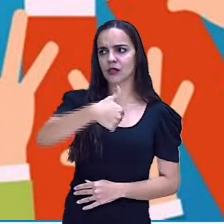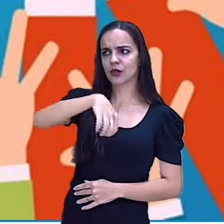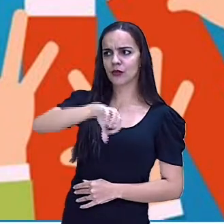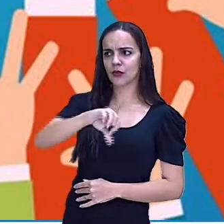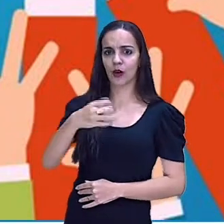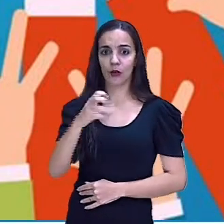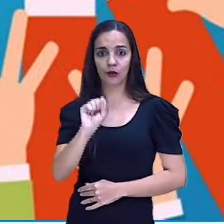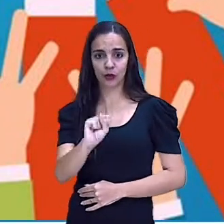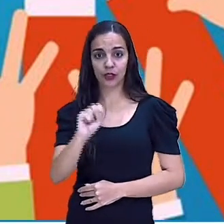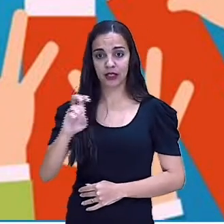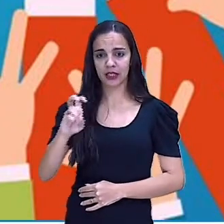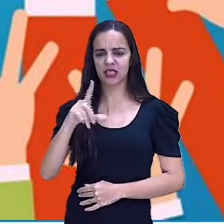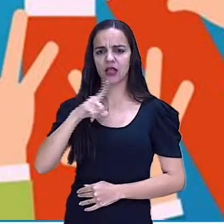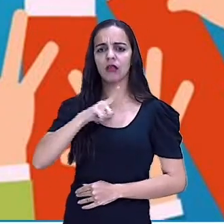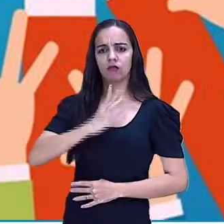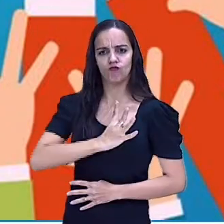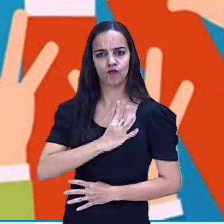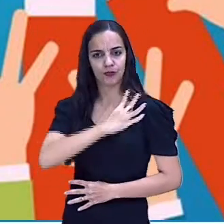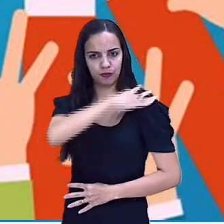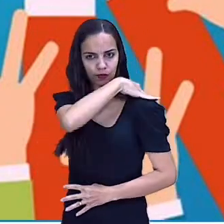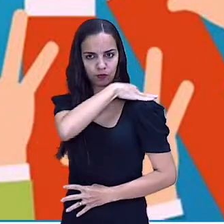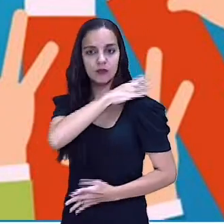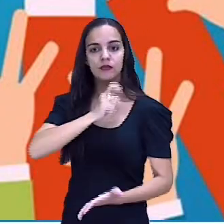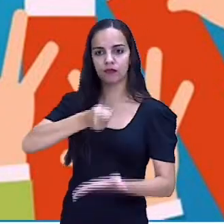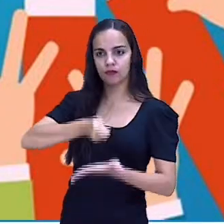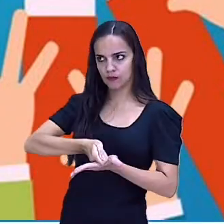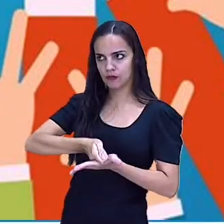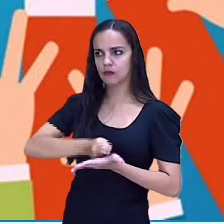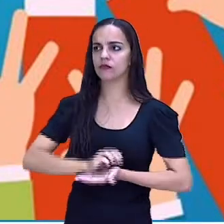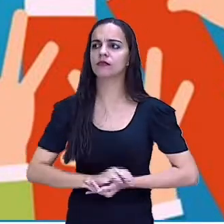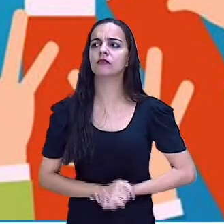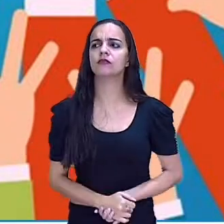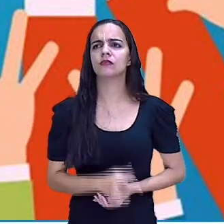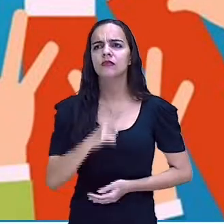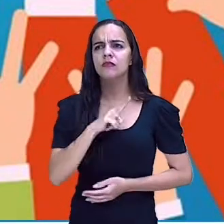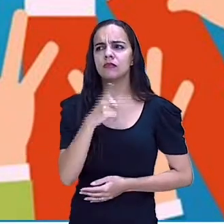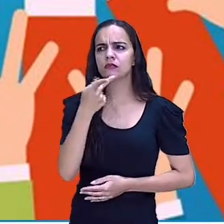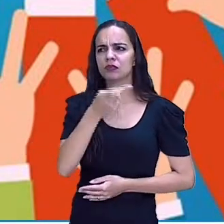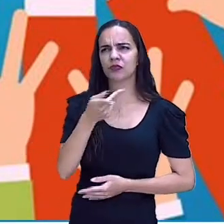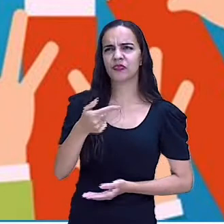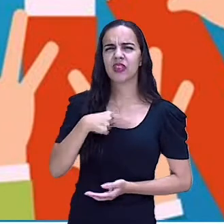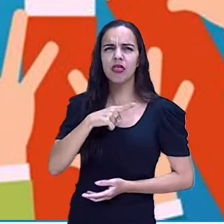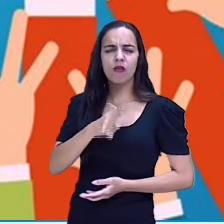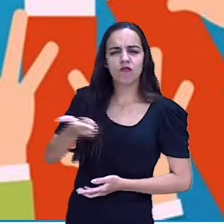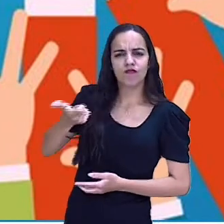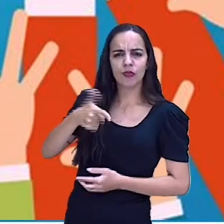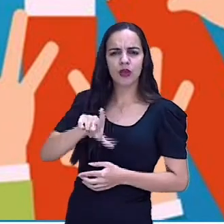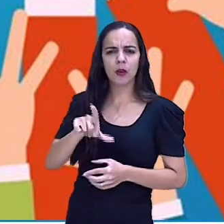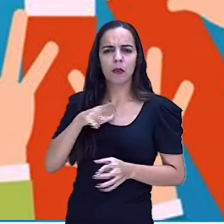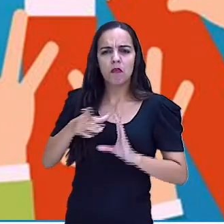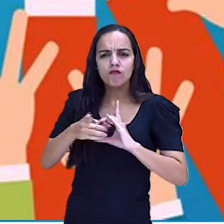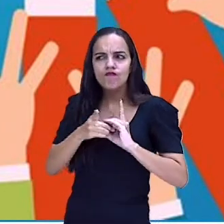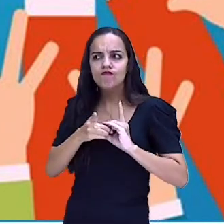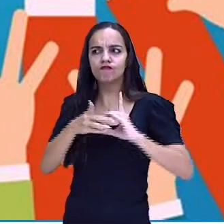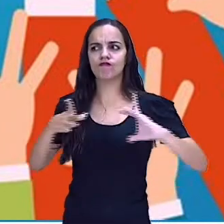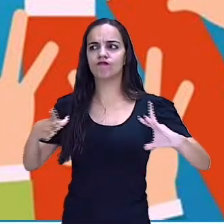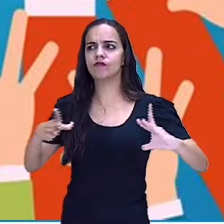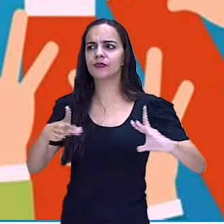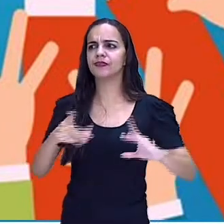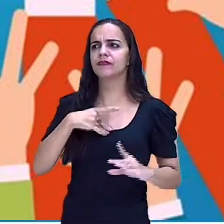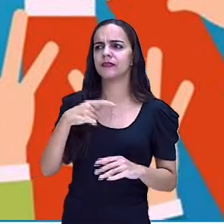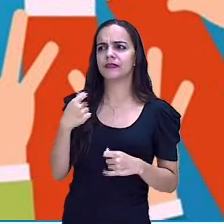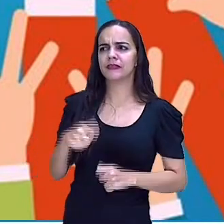da ditadura militar. Antes de entender o que é redemocratização, é preciso